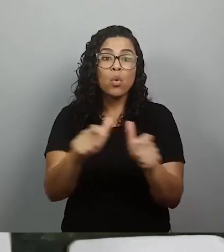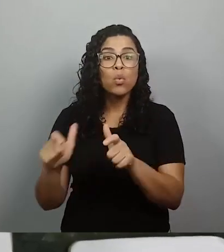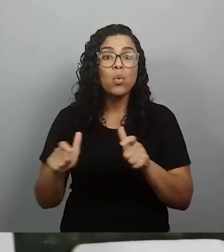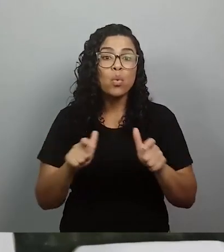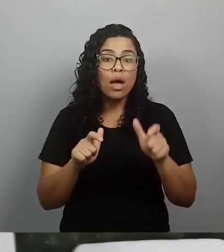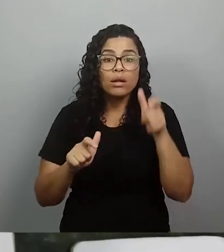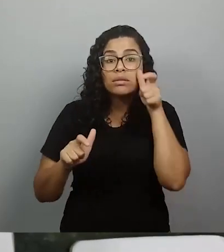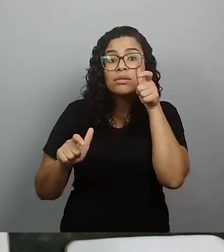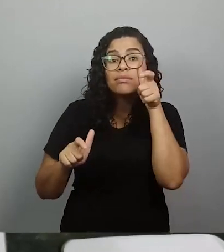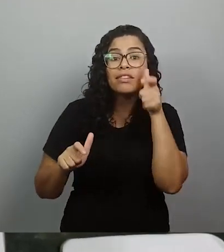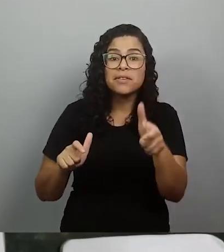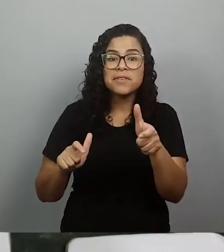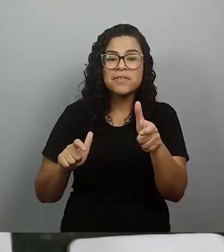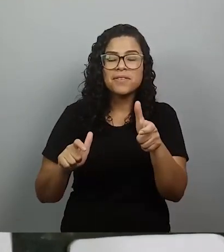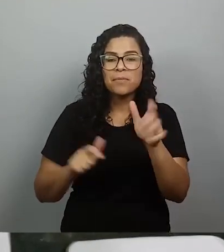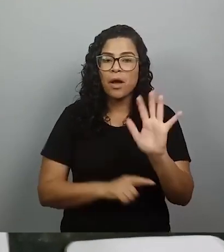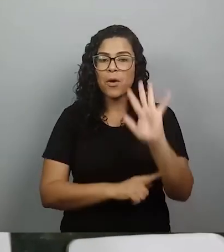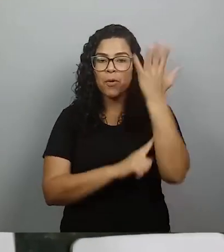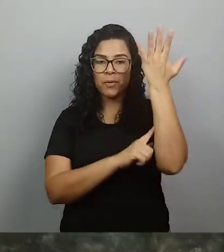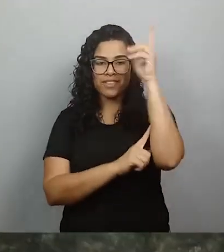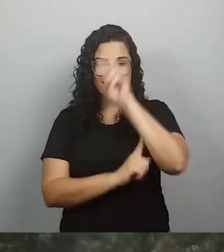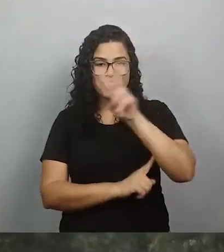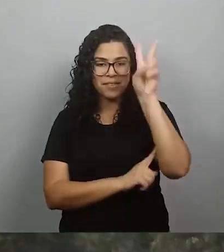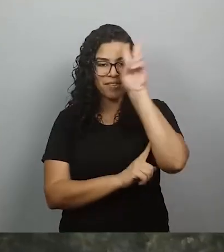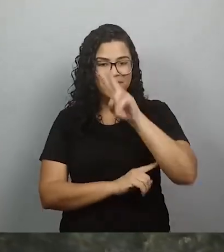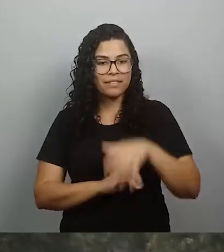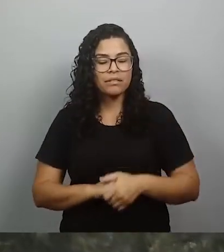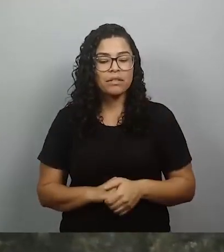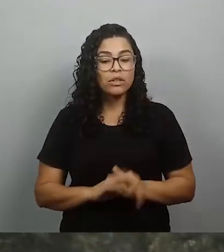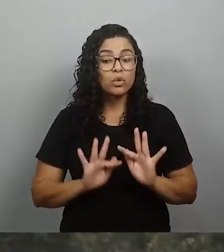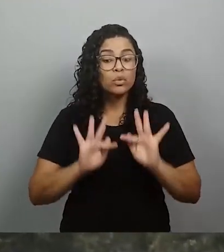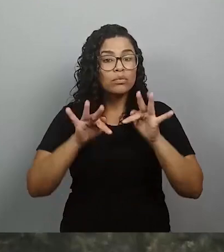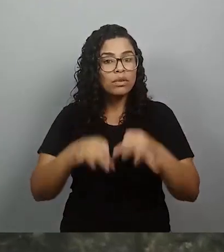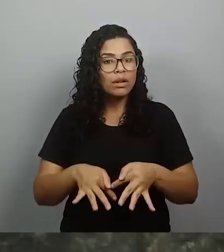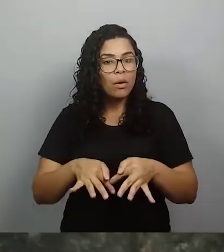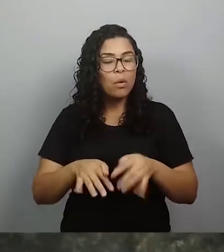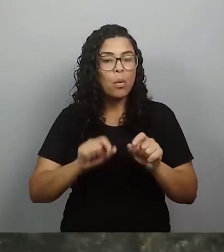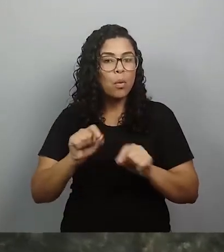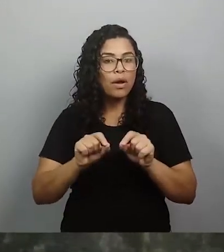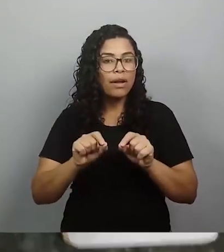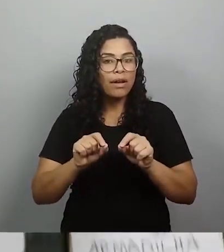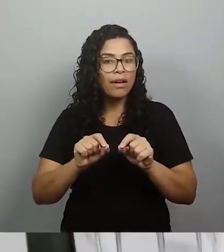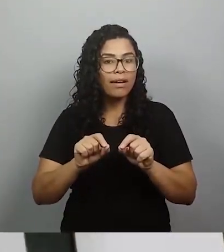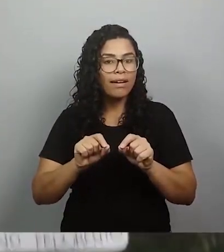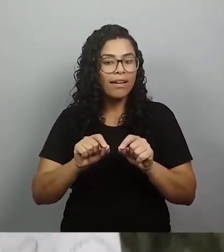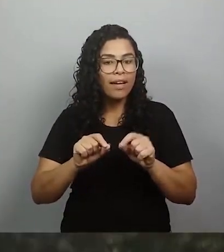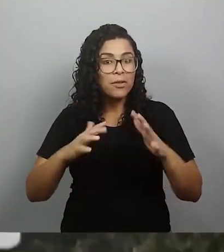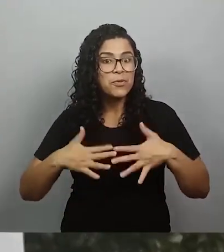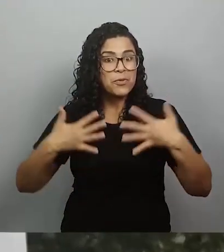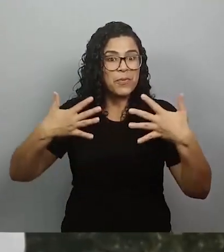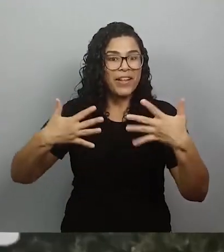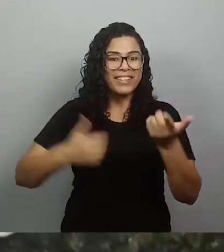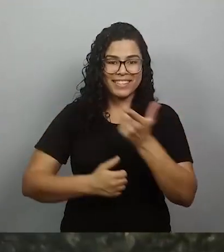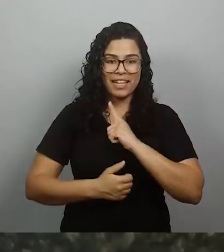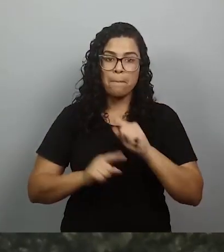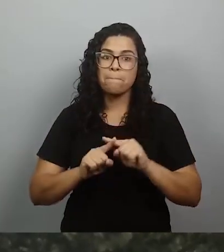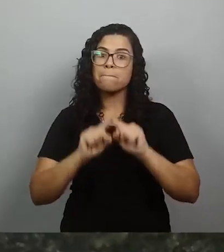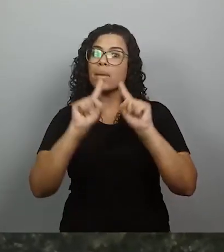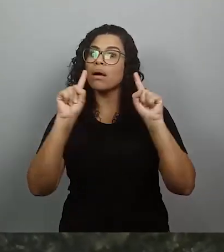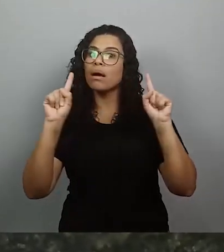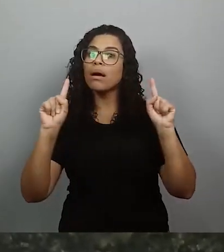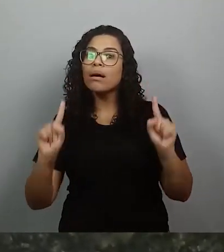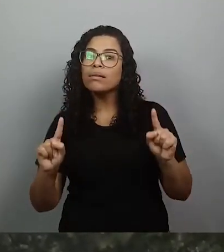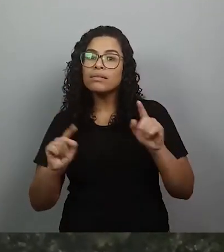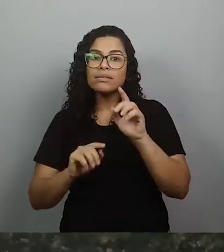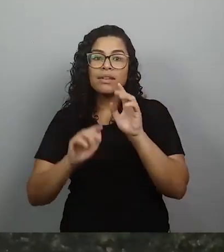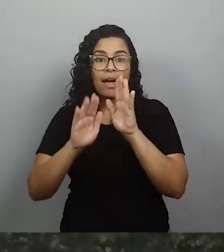locais interessantes para acontecer a aventura. E no fim, teremos uma surpresa. Mas as crianças não